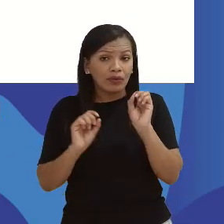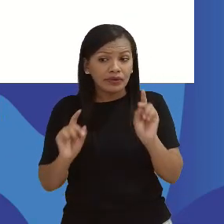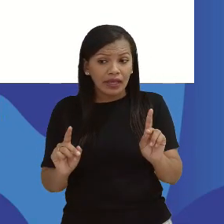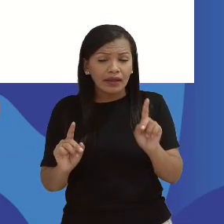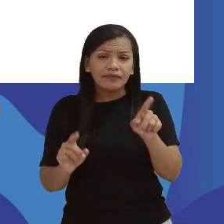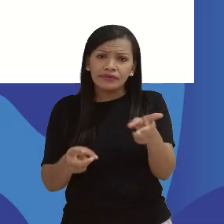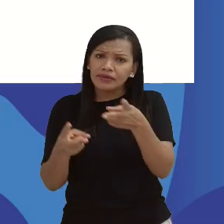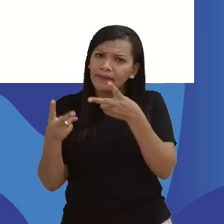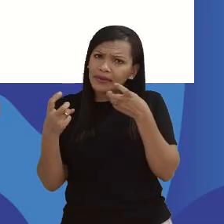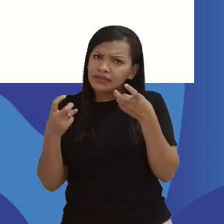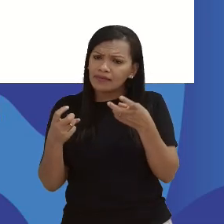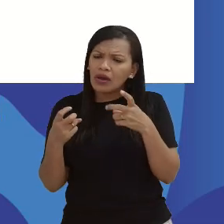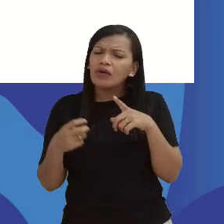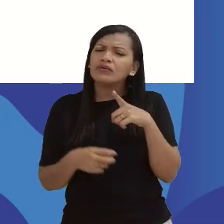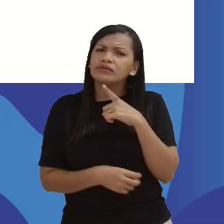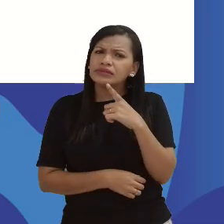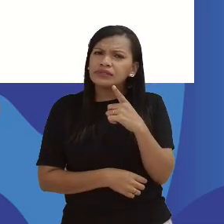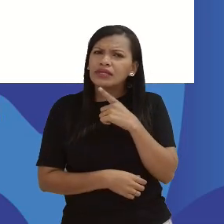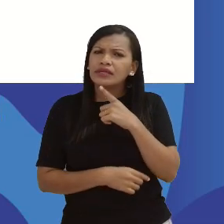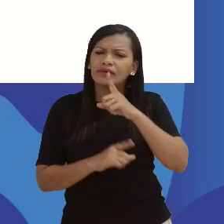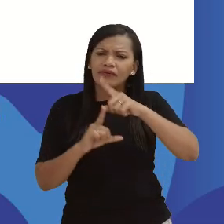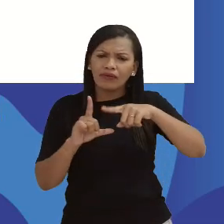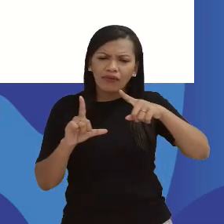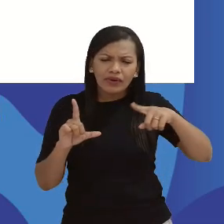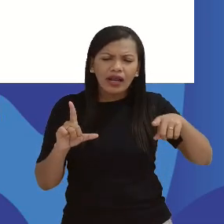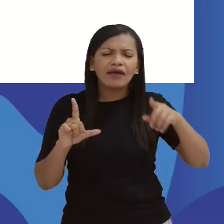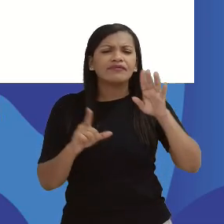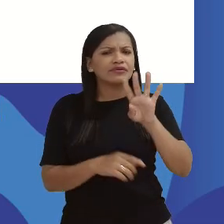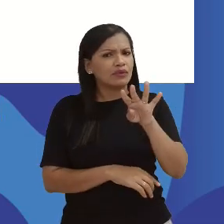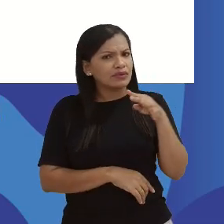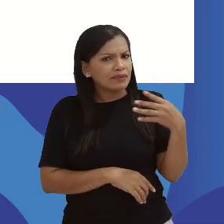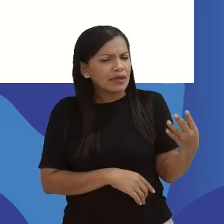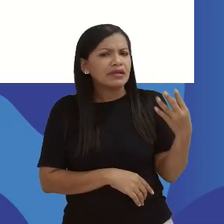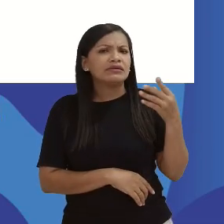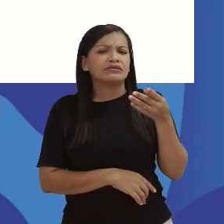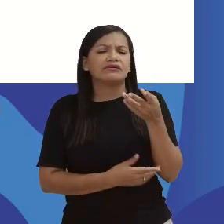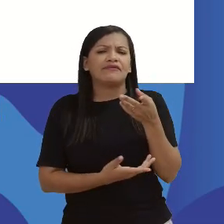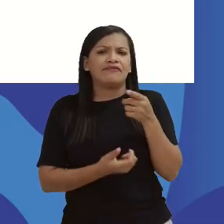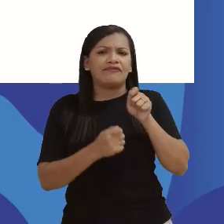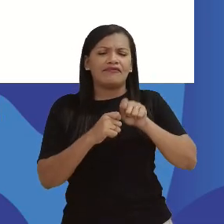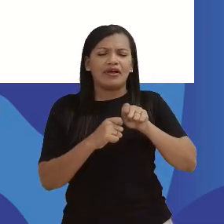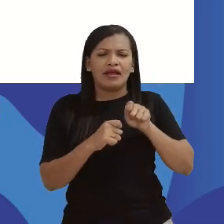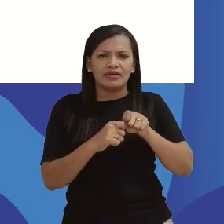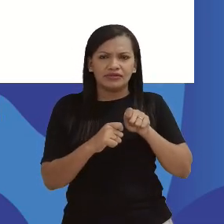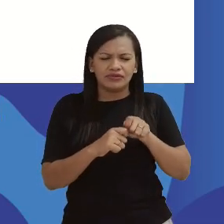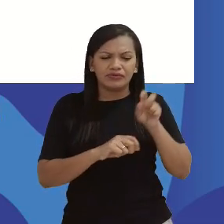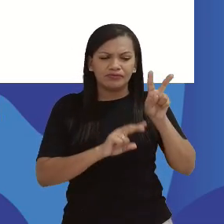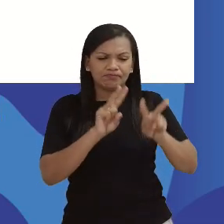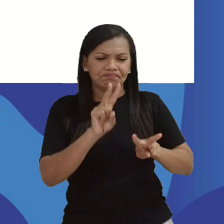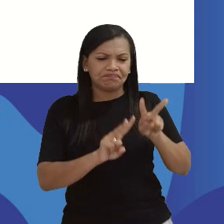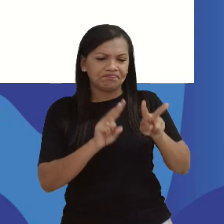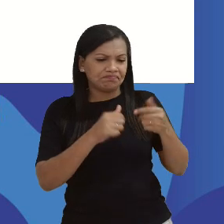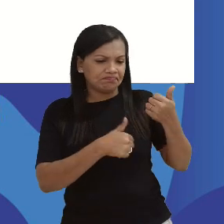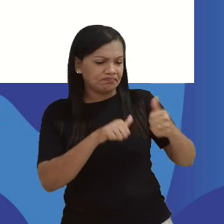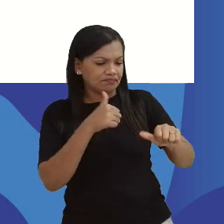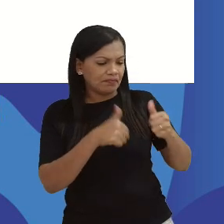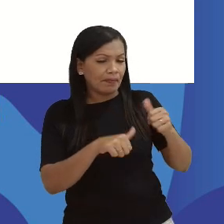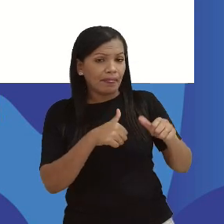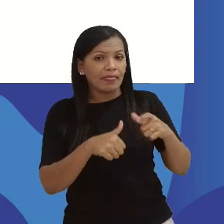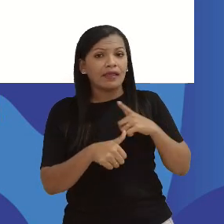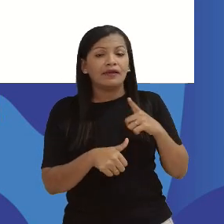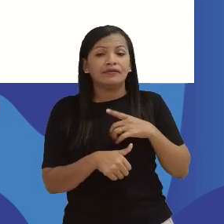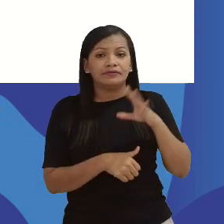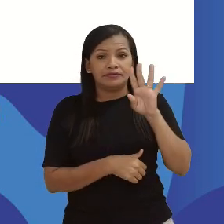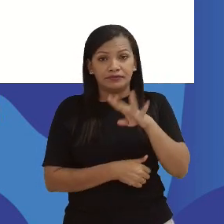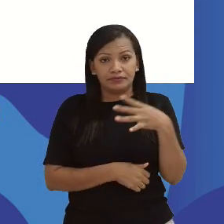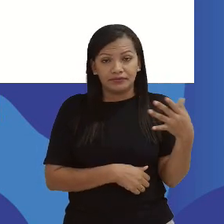Então, perceberam que quando eu tenho um gráfico e uma tabela, eu simplesmente faço a leitura desse gráfico e a leitura dessa